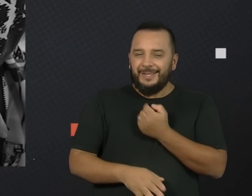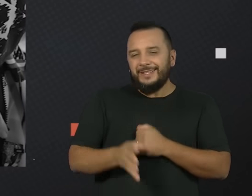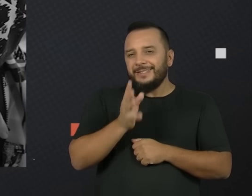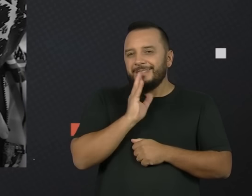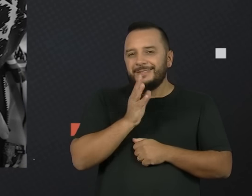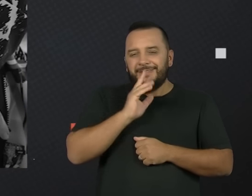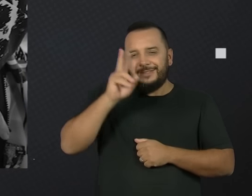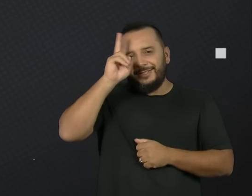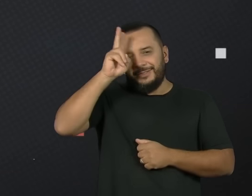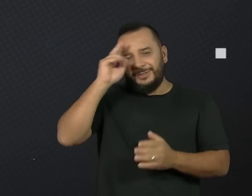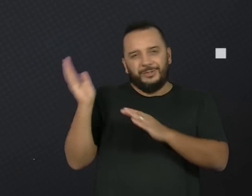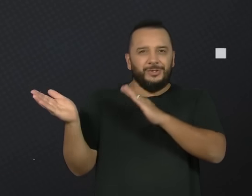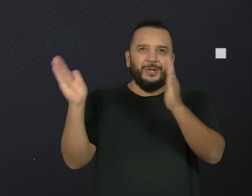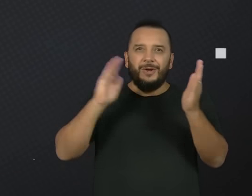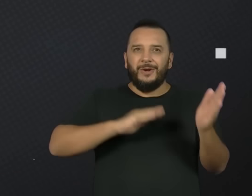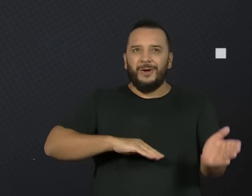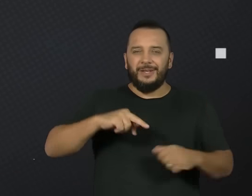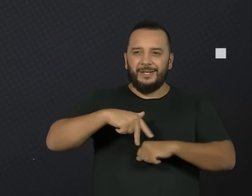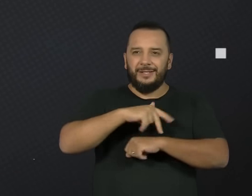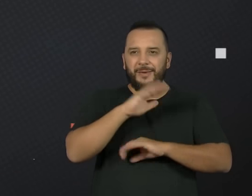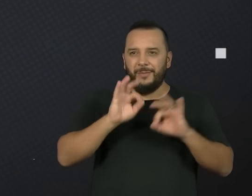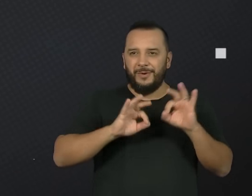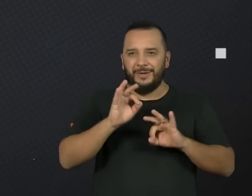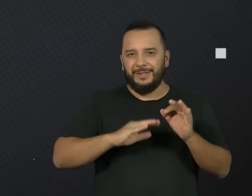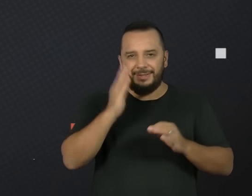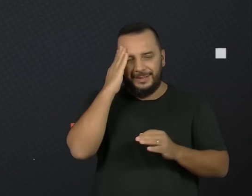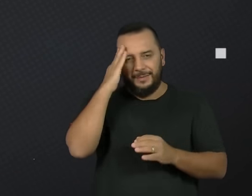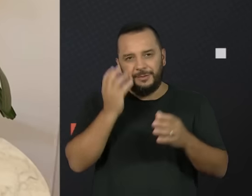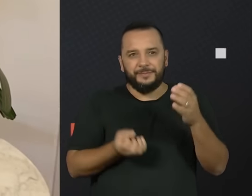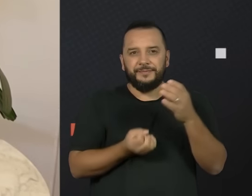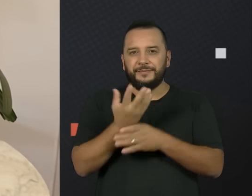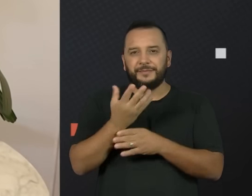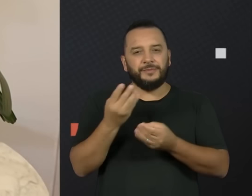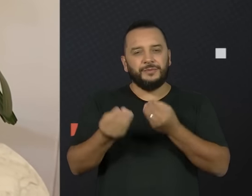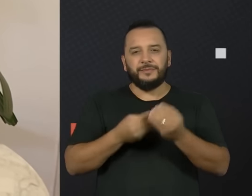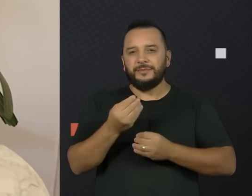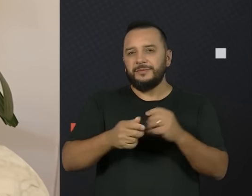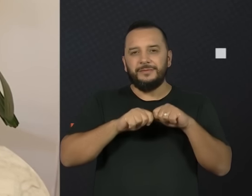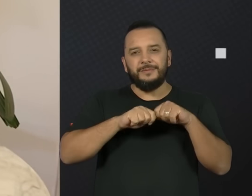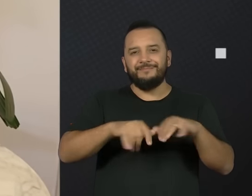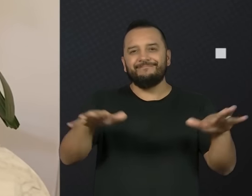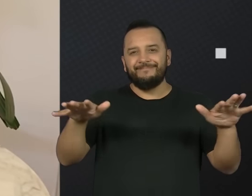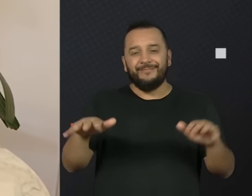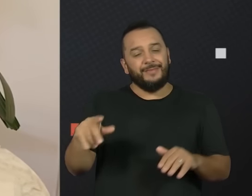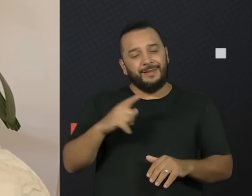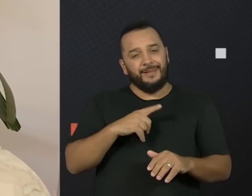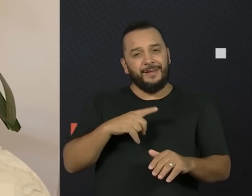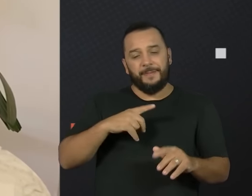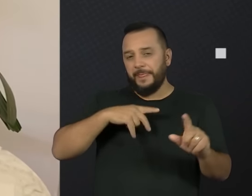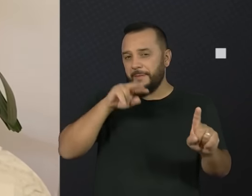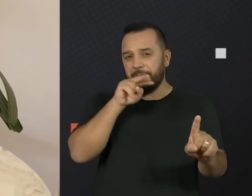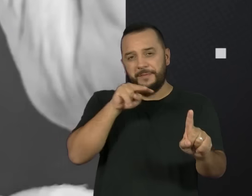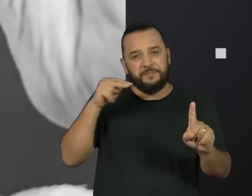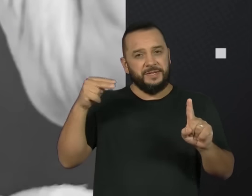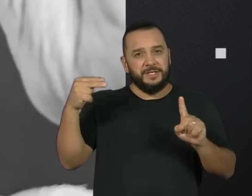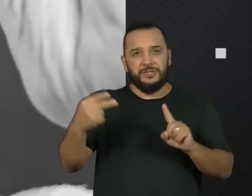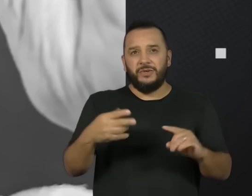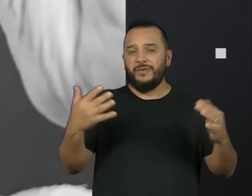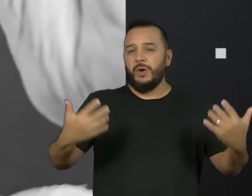a história da moda, sabe como ela é produzida, como ela é distribuída, tem um olhar perfurante